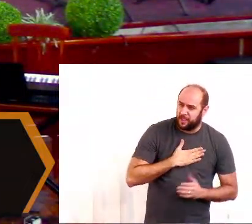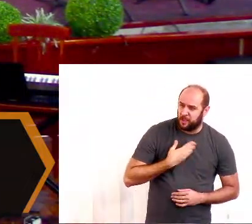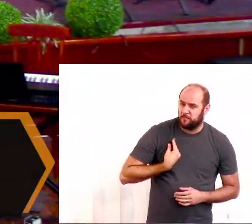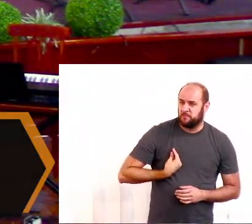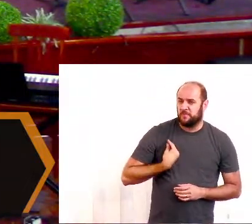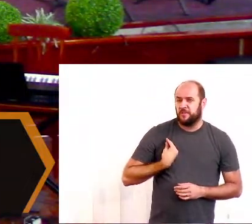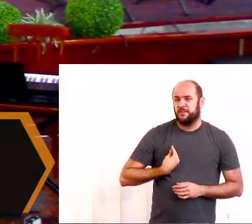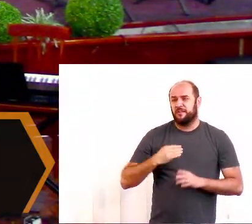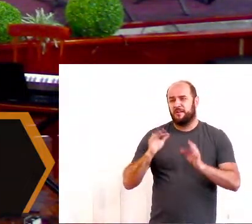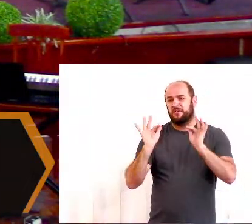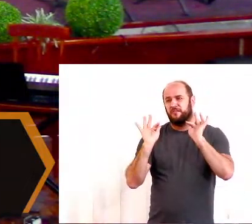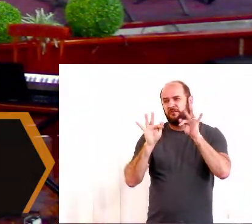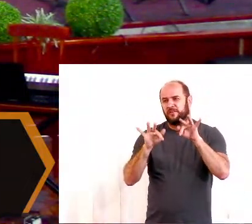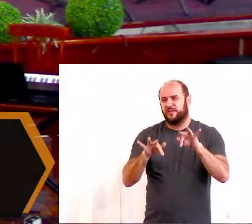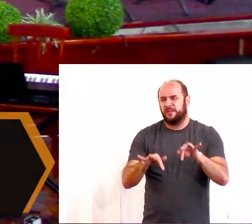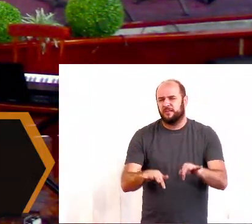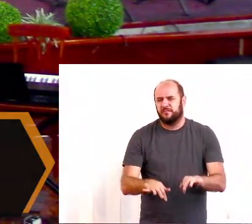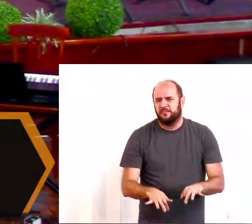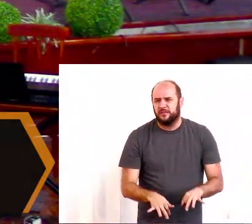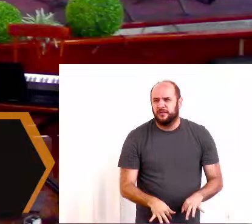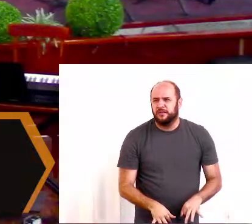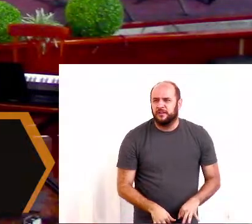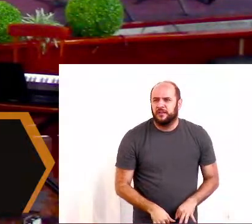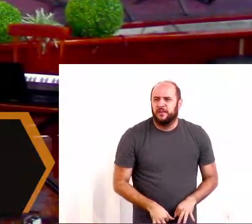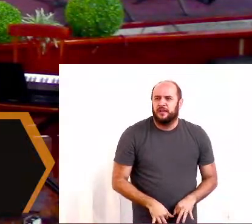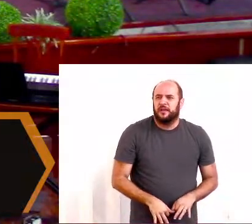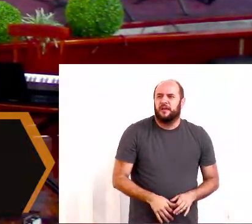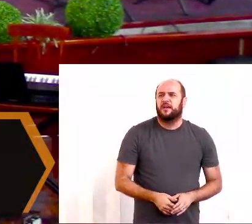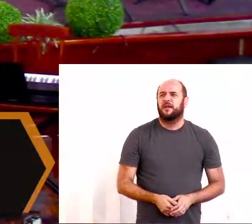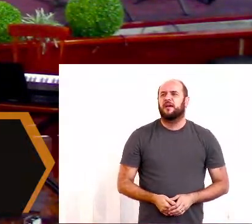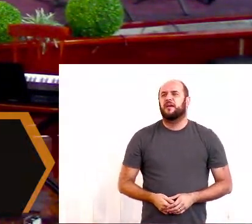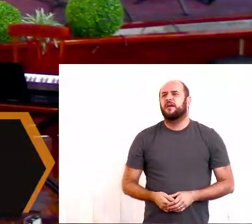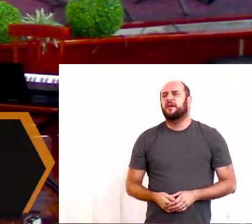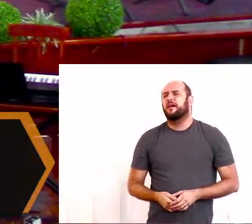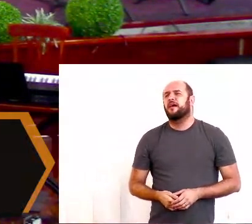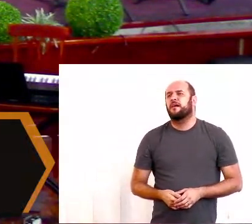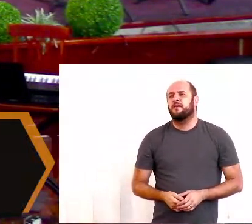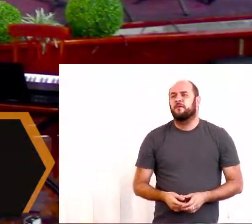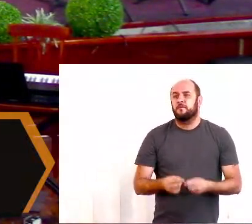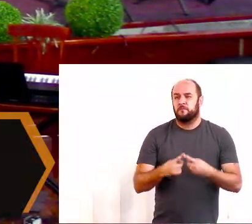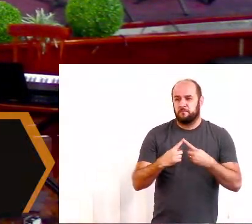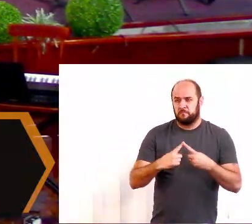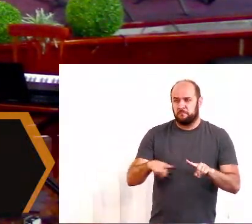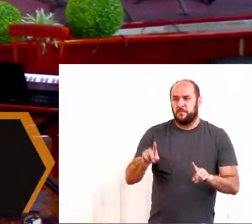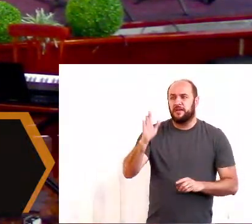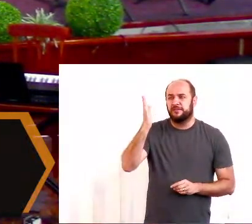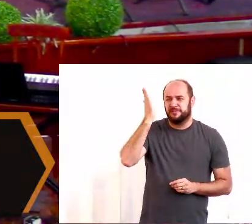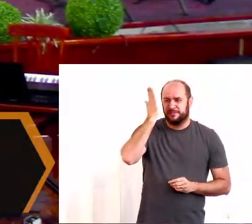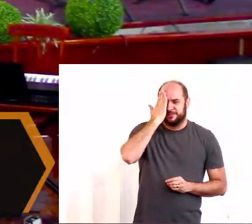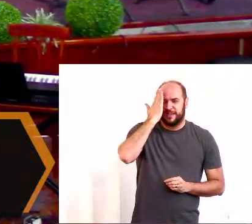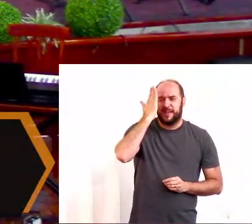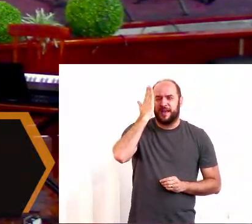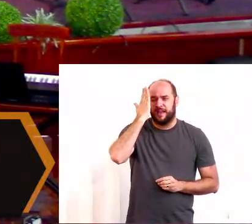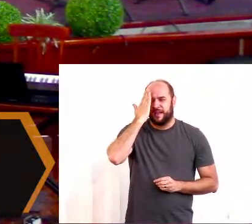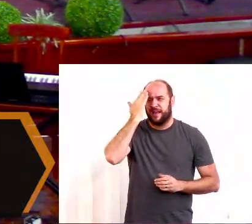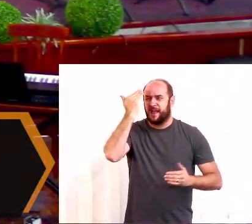vêm até da vida o fim. Mas eu